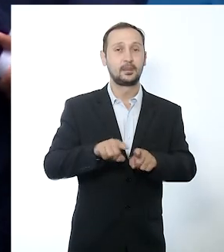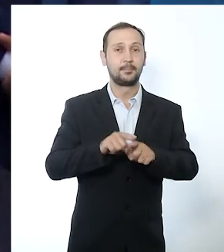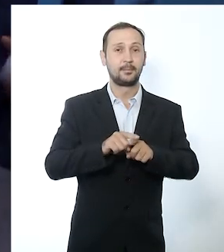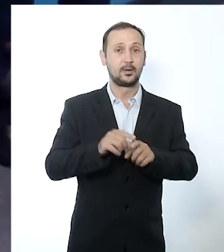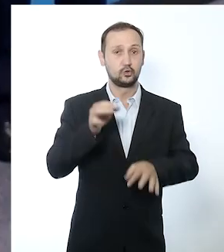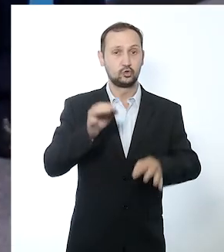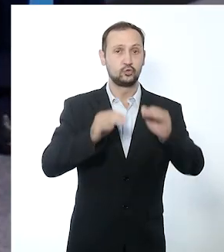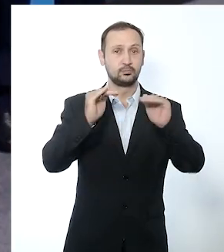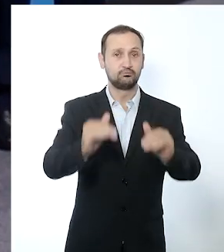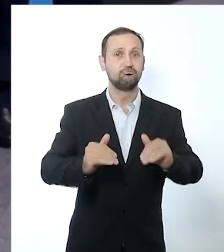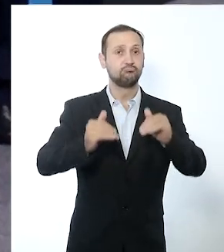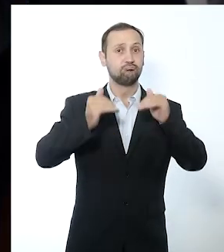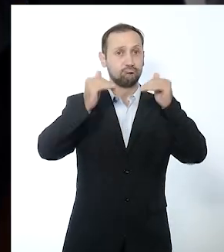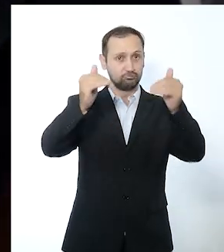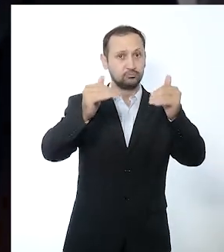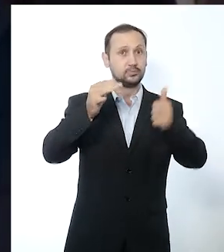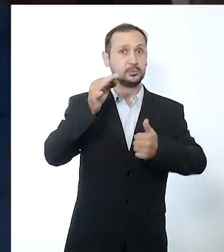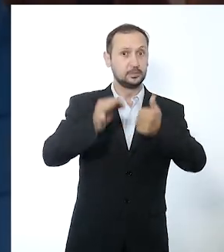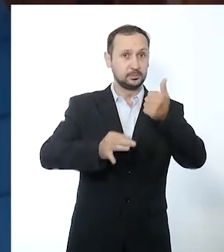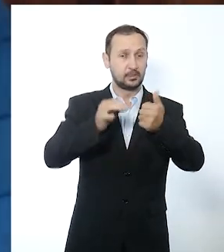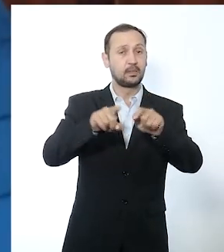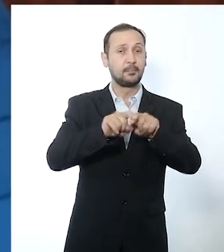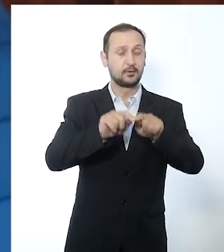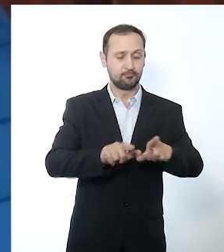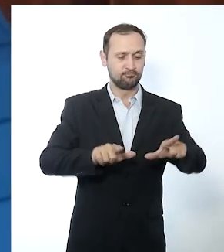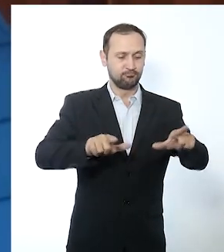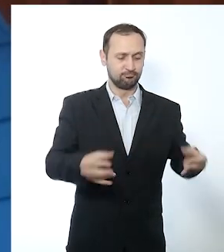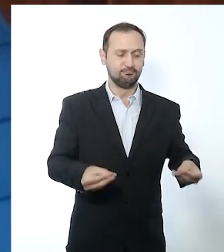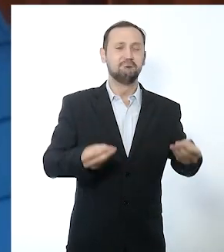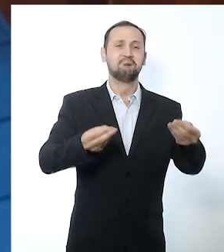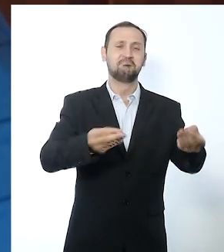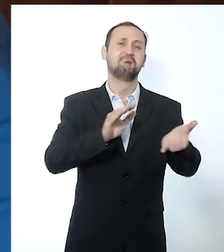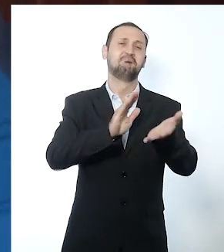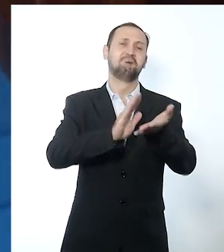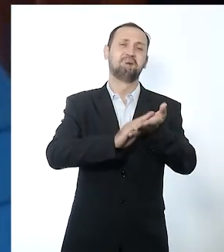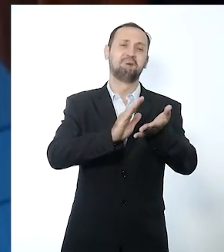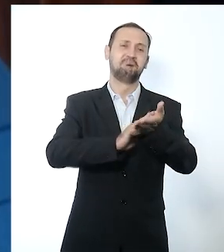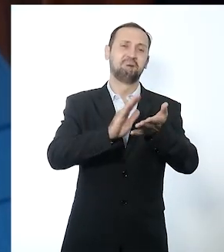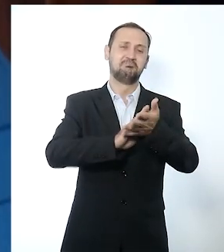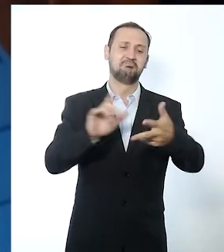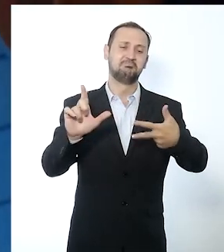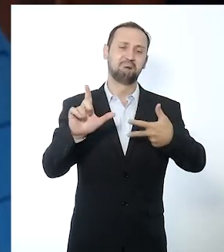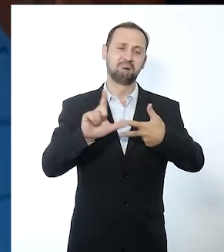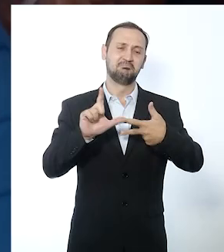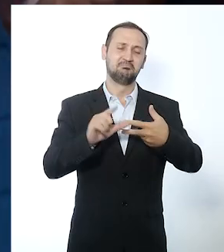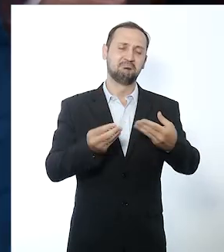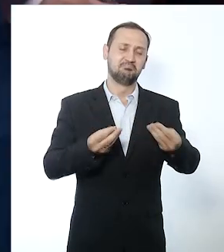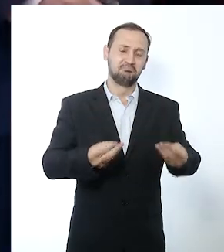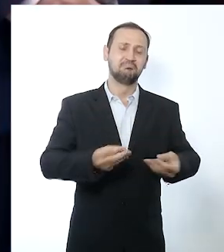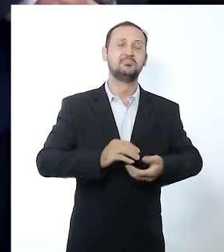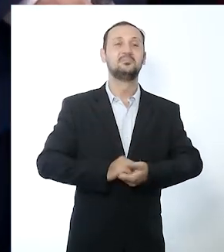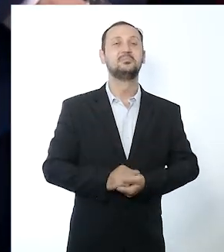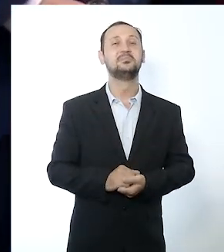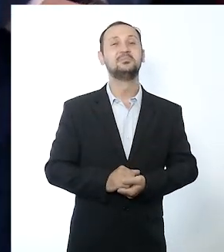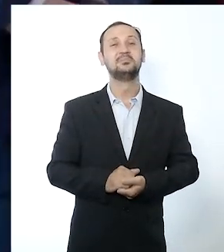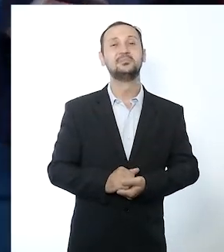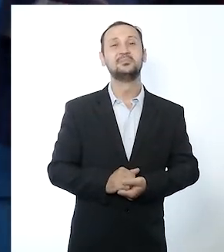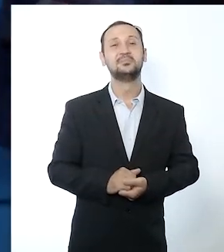Desembargadores do Tribunal de Justiça também receberam seus diplomas de honra ao mérito legislativo.